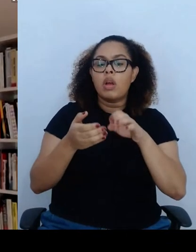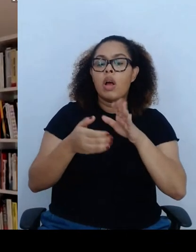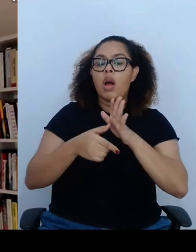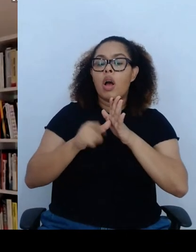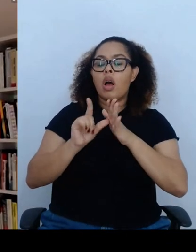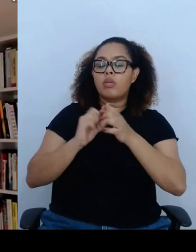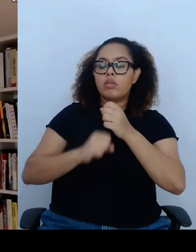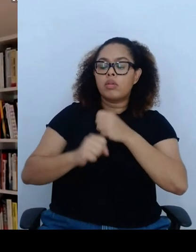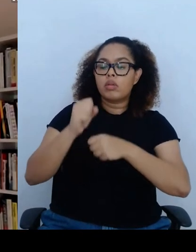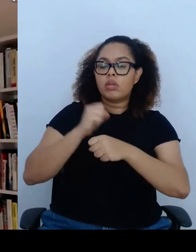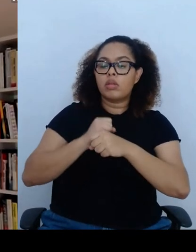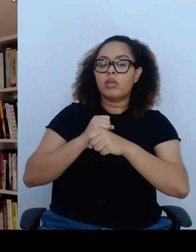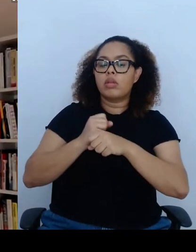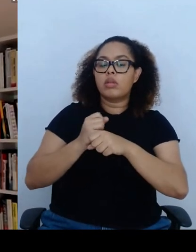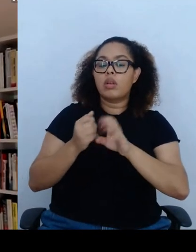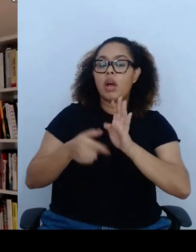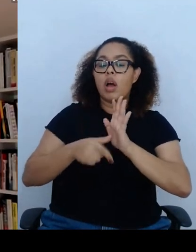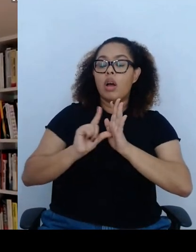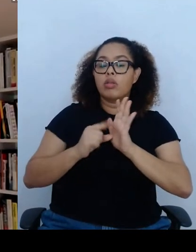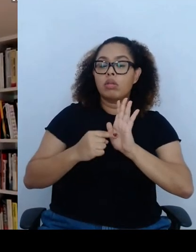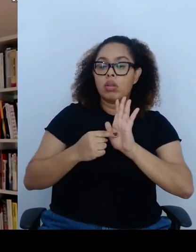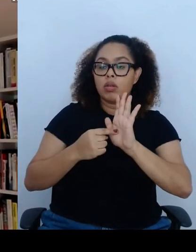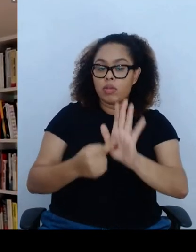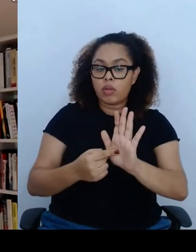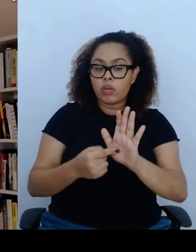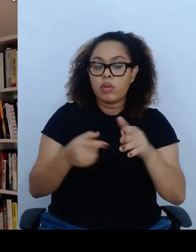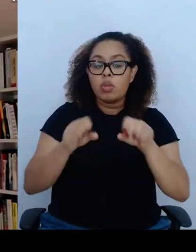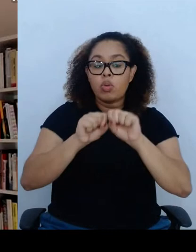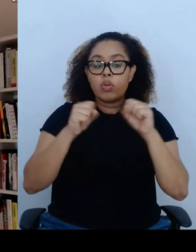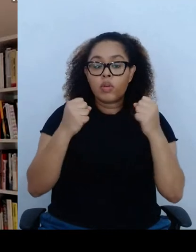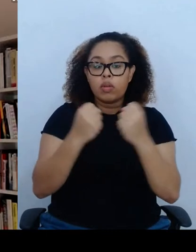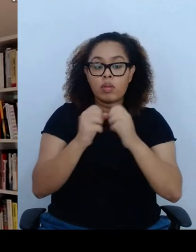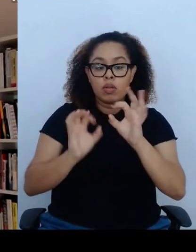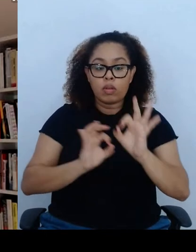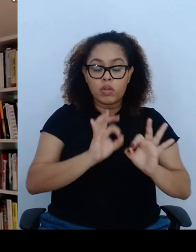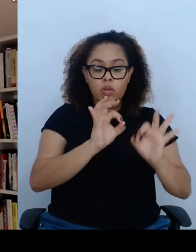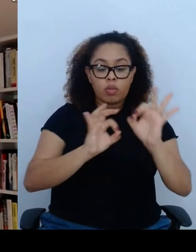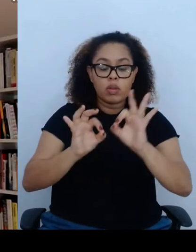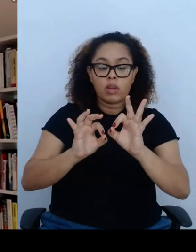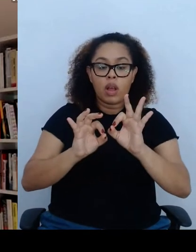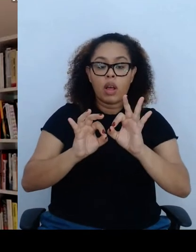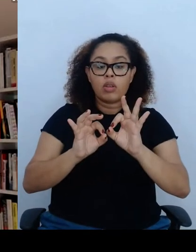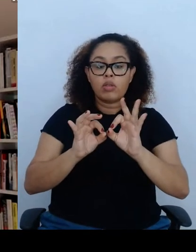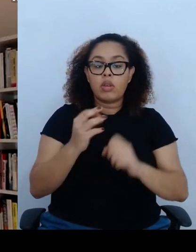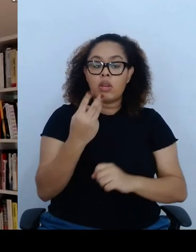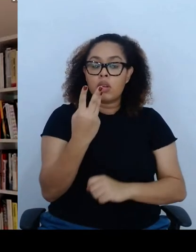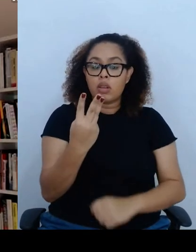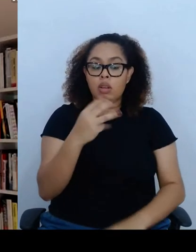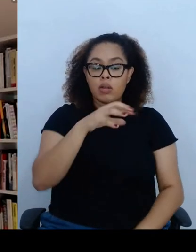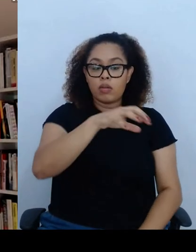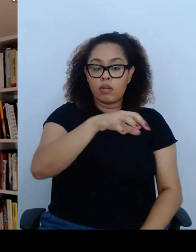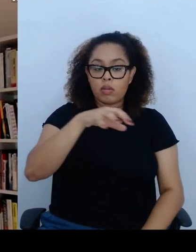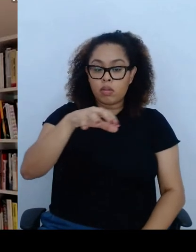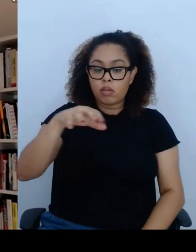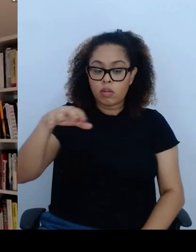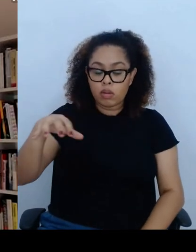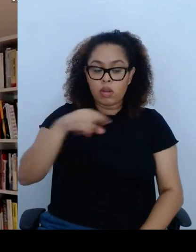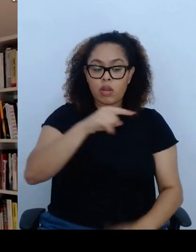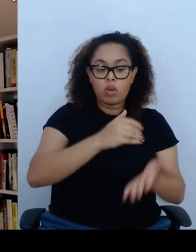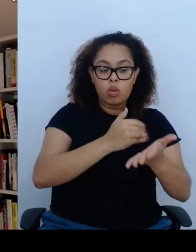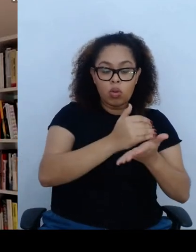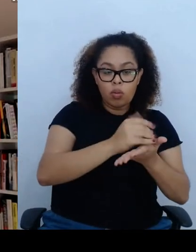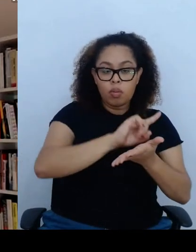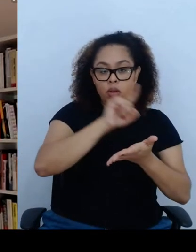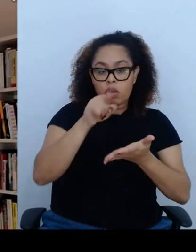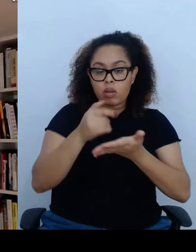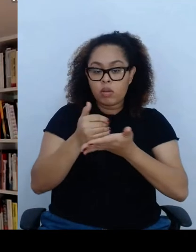exposição o seminário de hoje está organizado em três meses uma que começa logo em seguida com a mediação